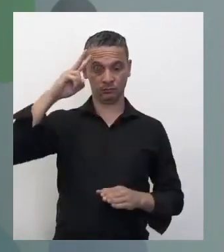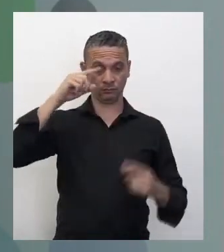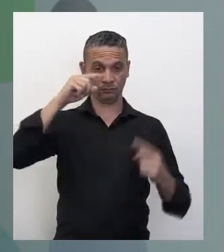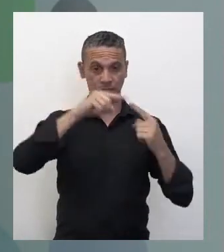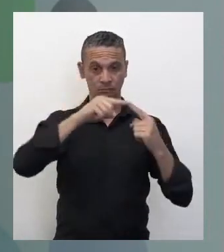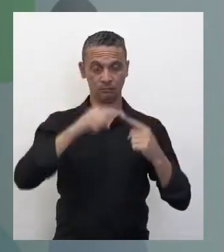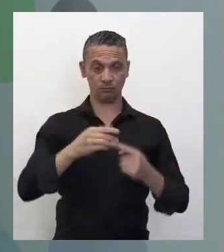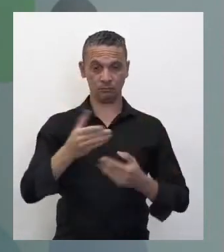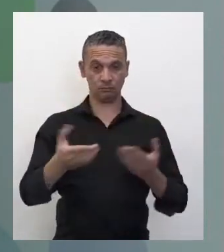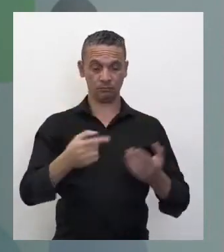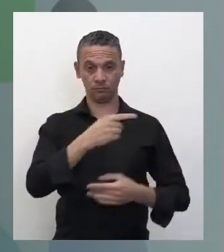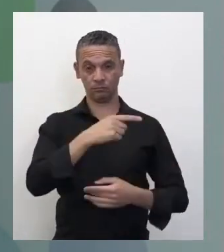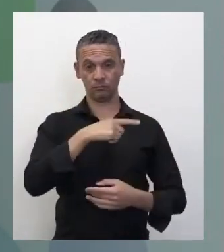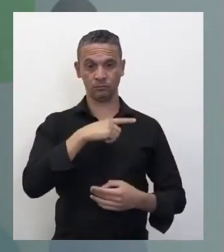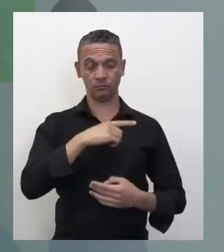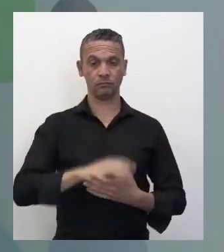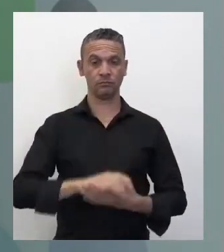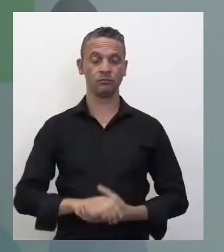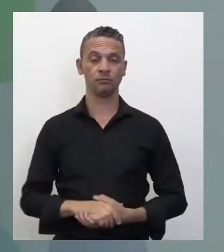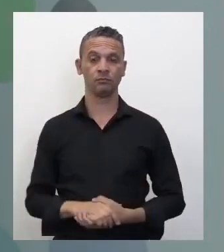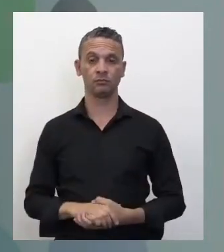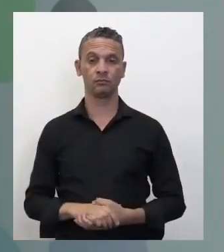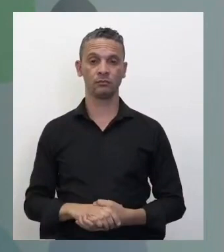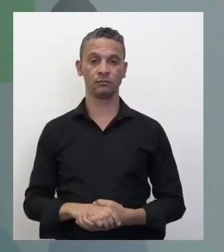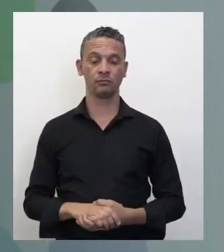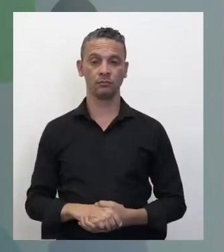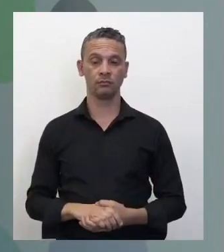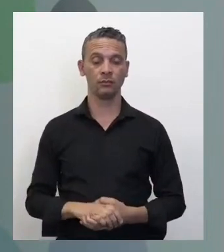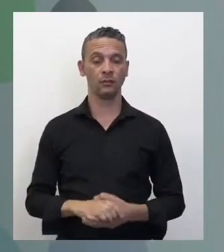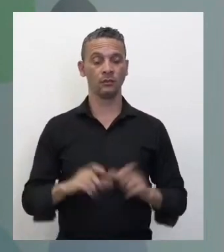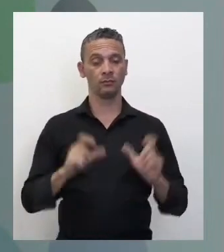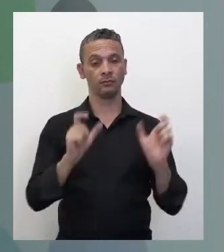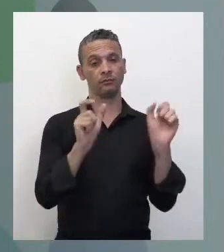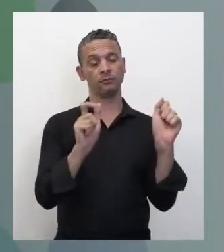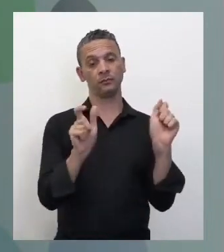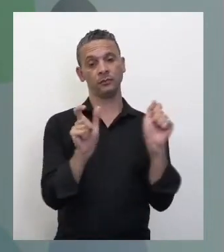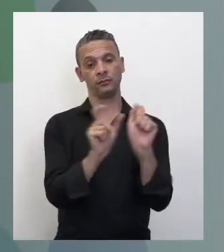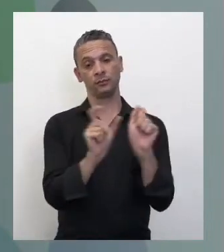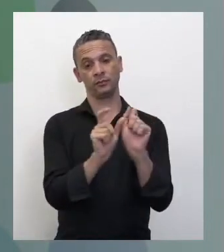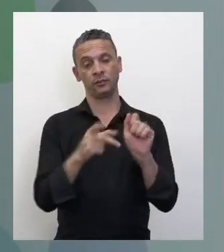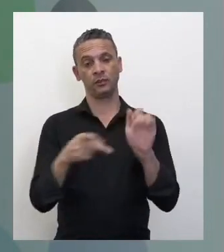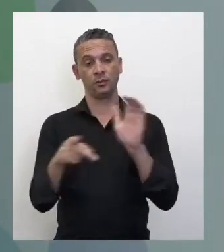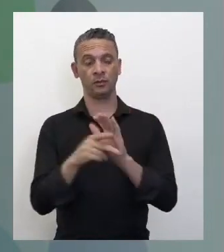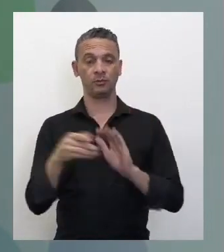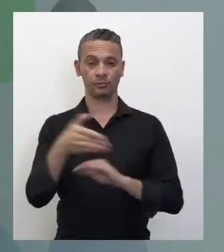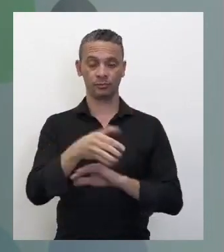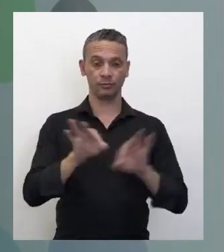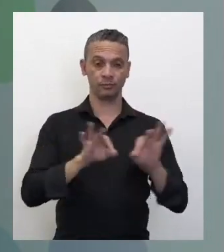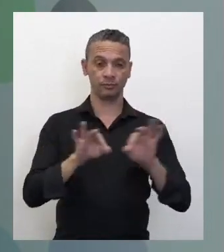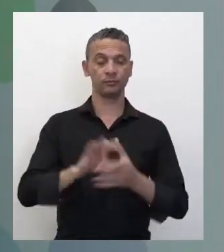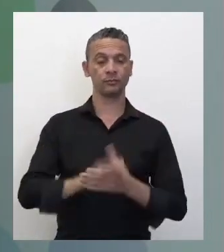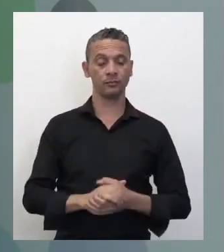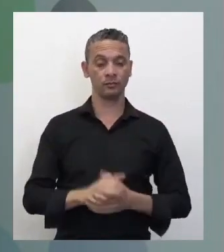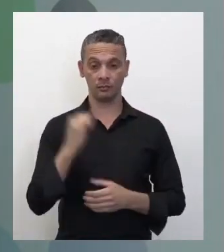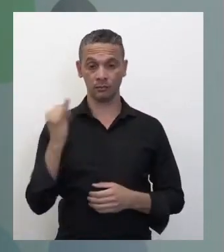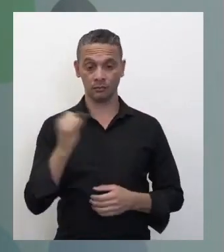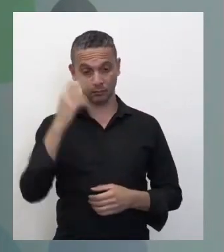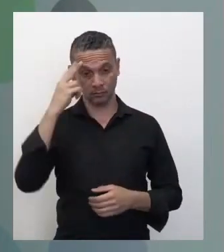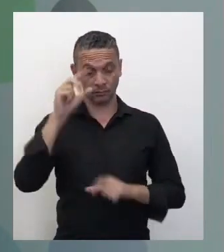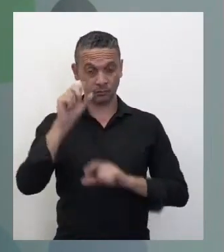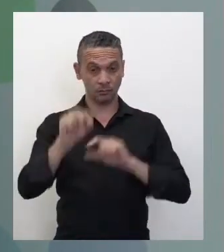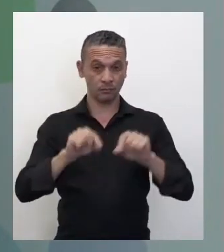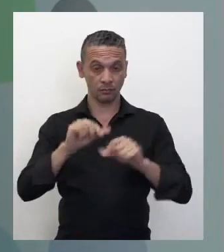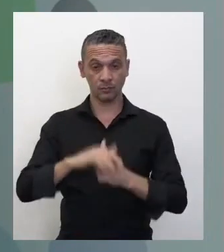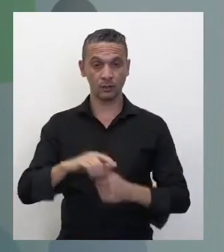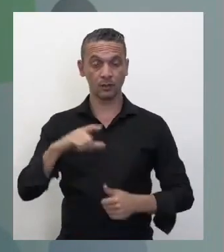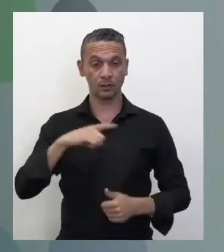também é um adverb of frequency, também é um advérbio de frequência que aparece na nossa sentença. Tá? Lembrando que quando a gente tem